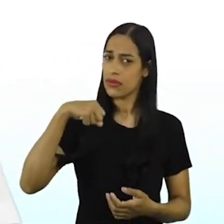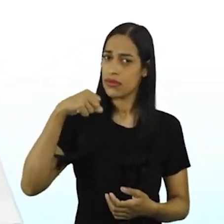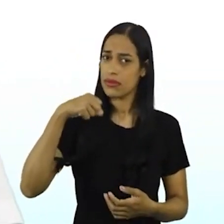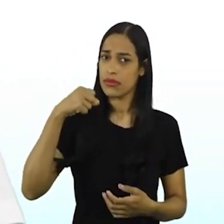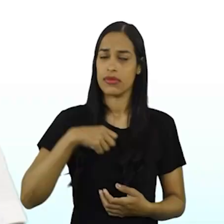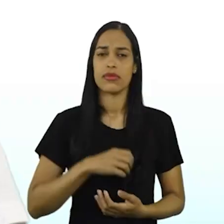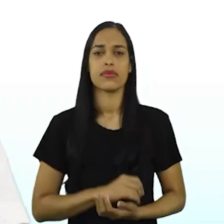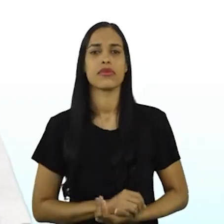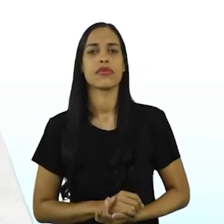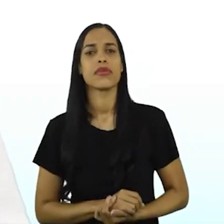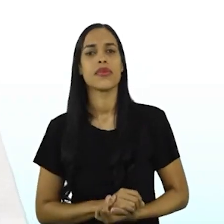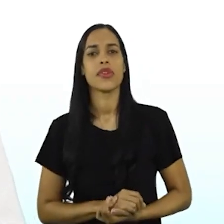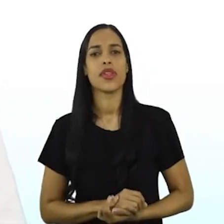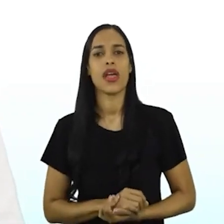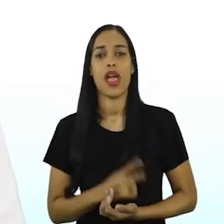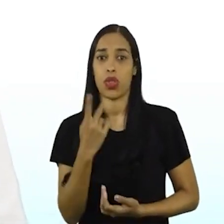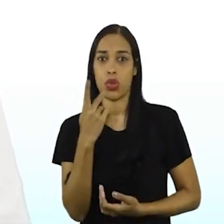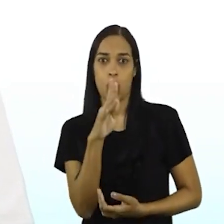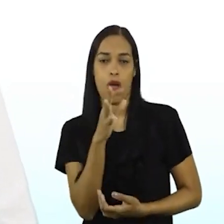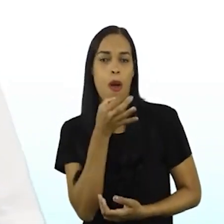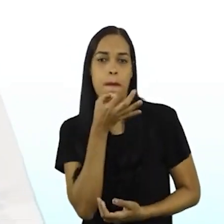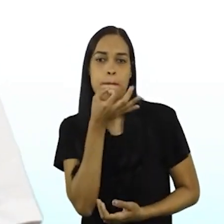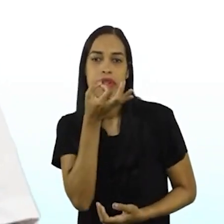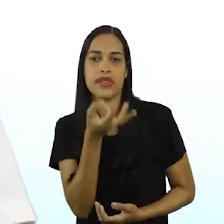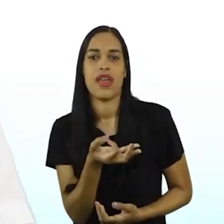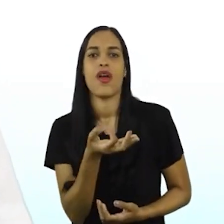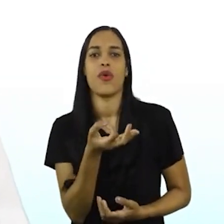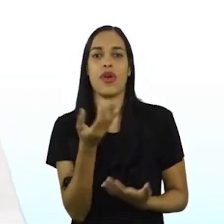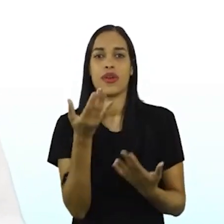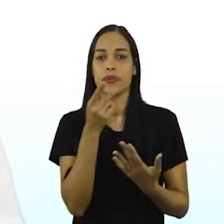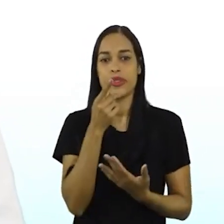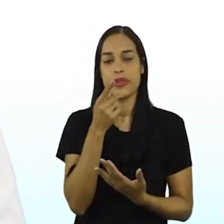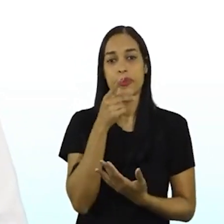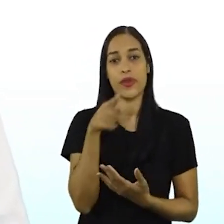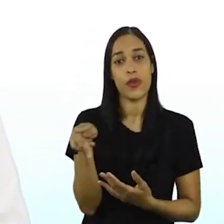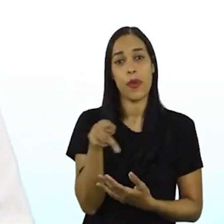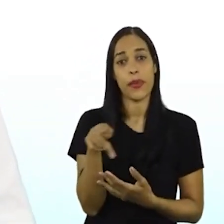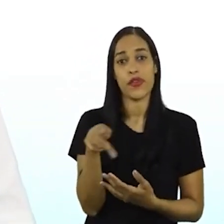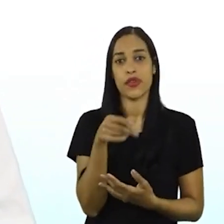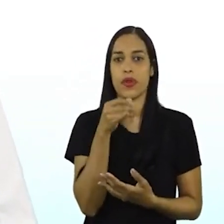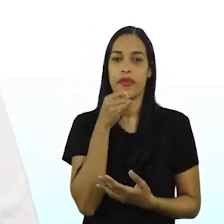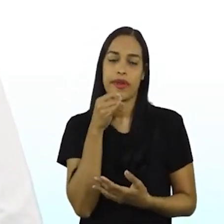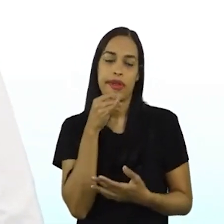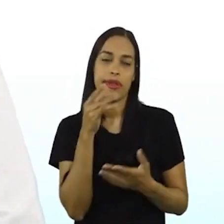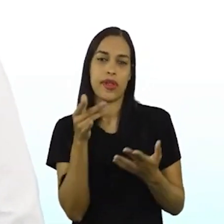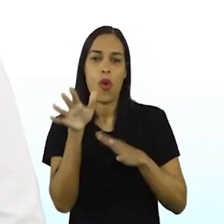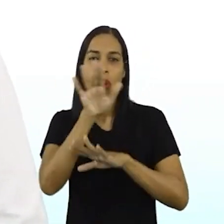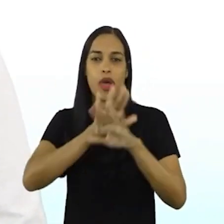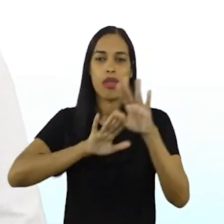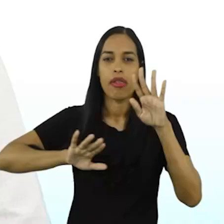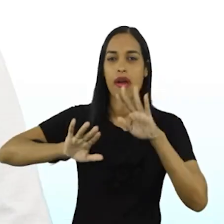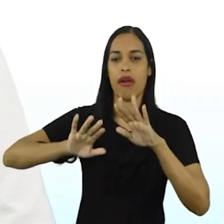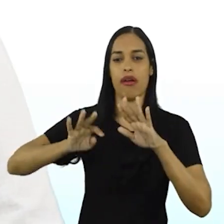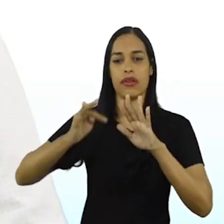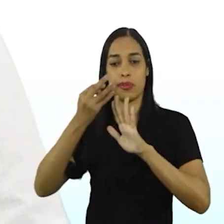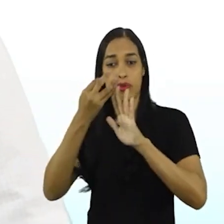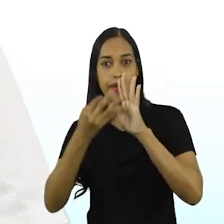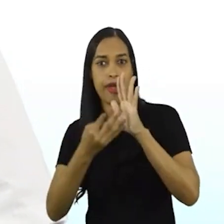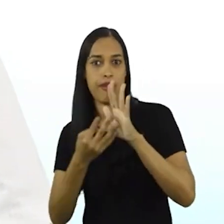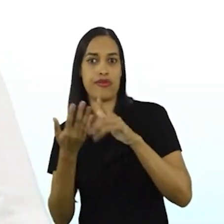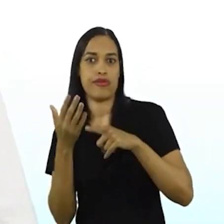sim. Porque não é o teu posicionamento. Quando o professor diz assim, olha, cuidado para não deixar o texto muito